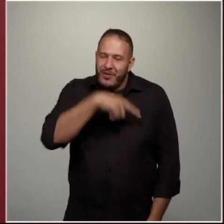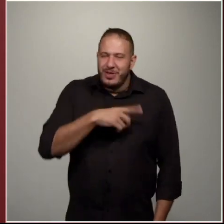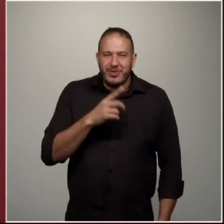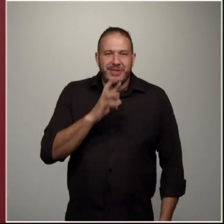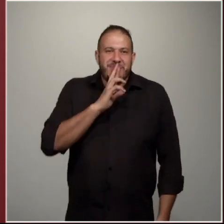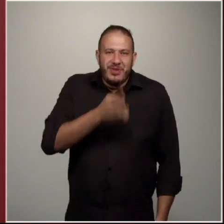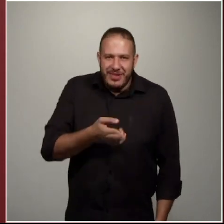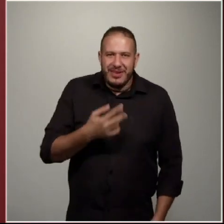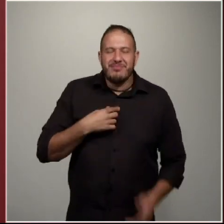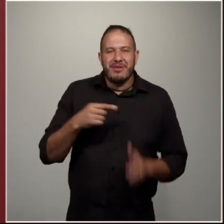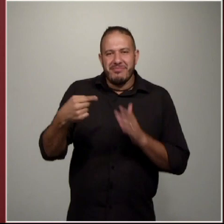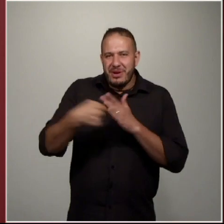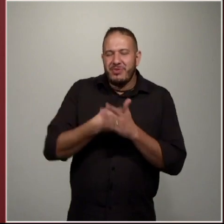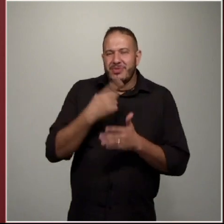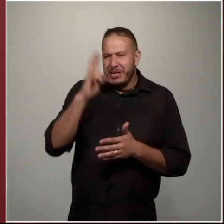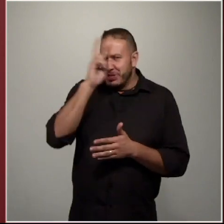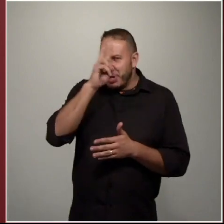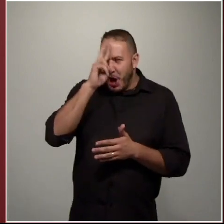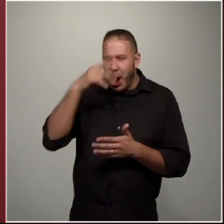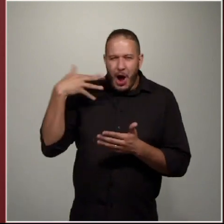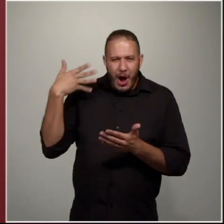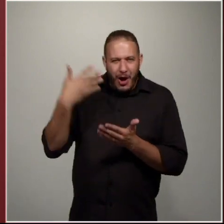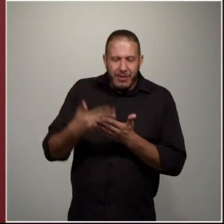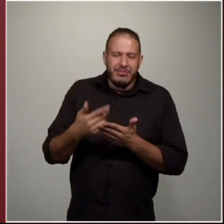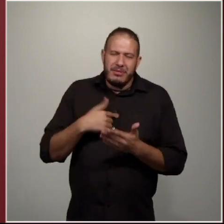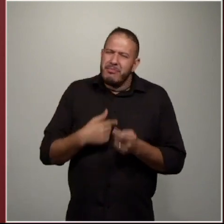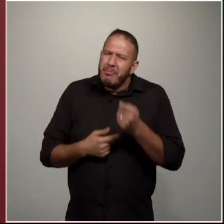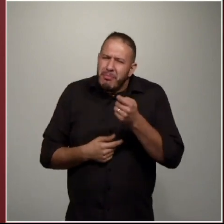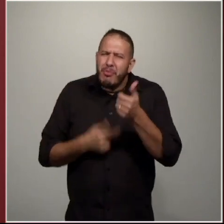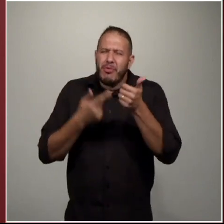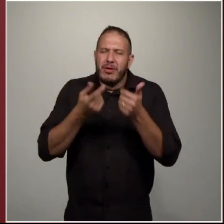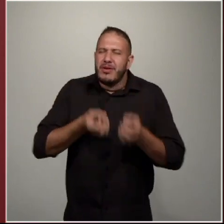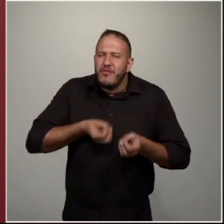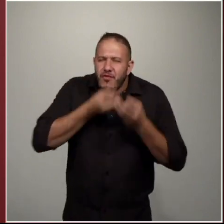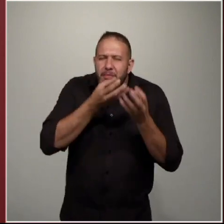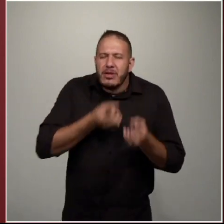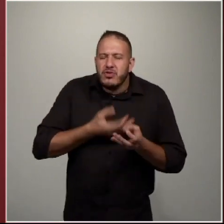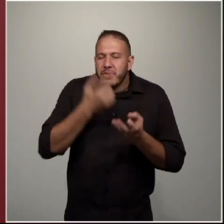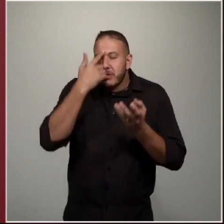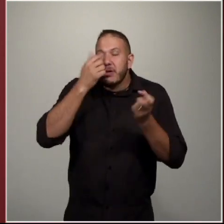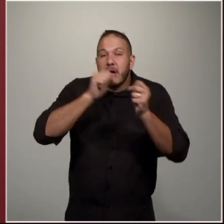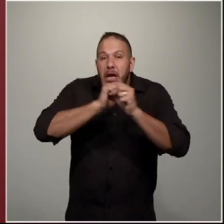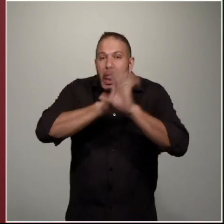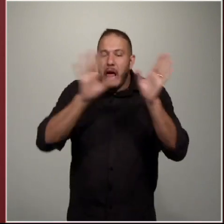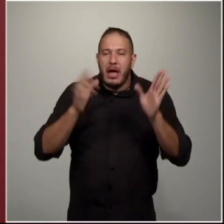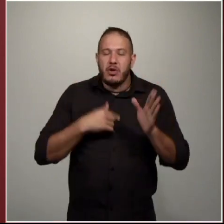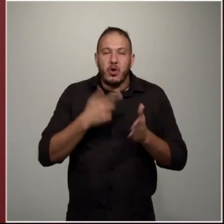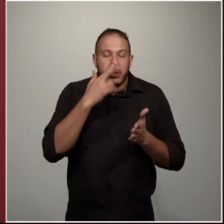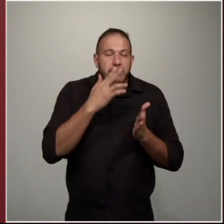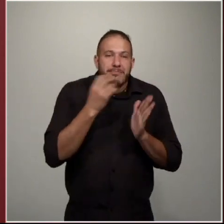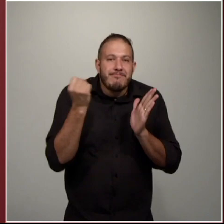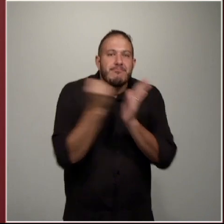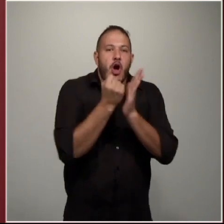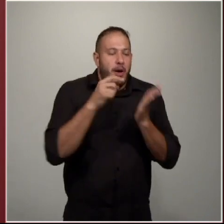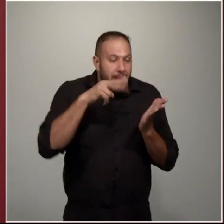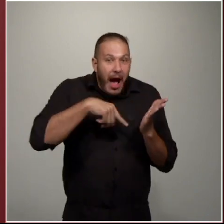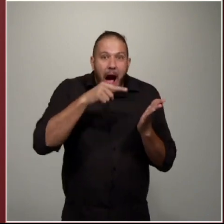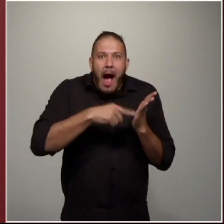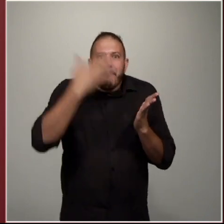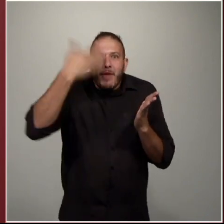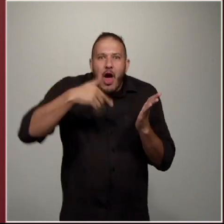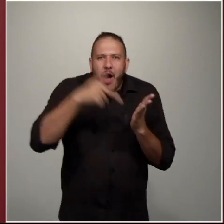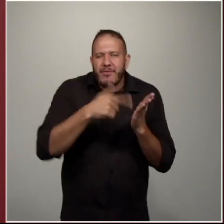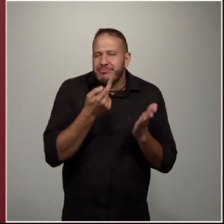é temos pouquíssimos dados pouquíssimas informações pouquíssimos documentos que comprovam o